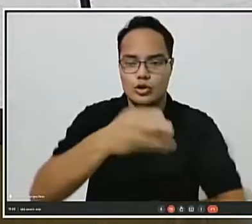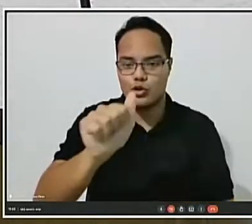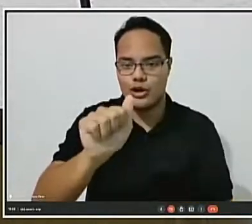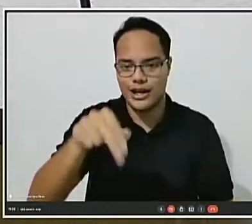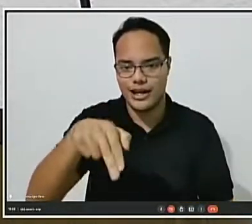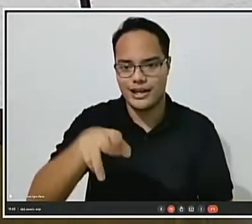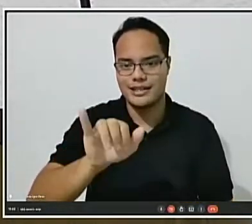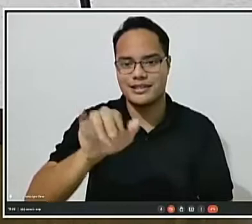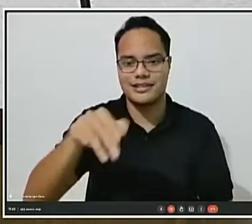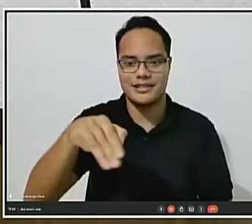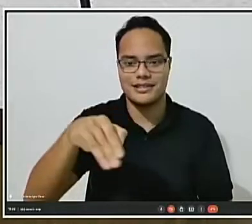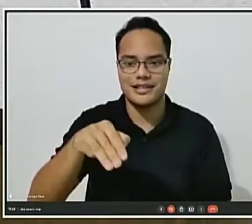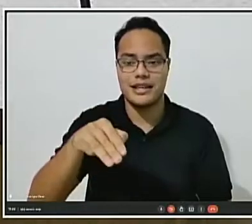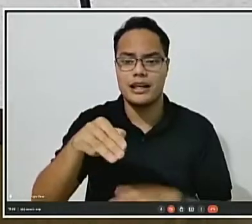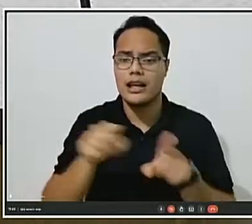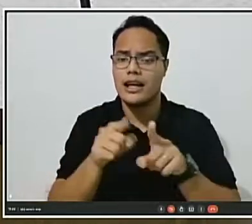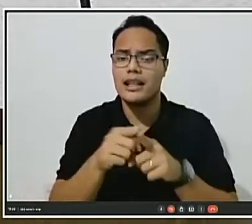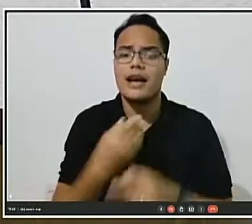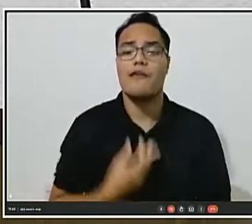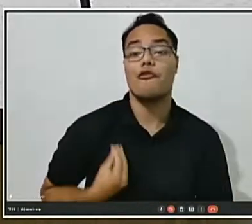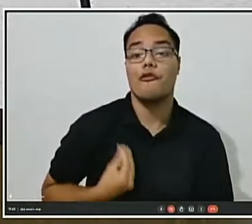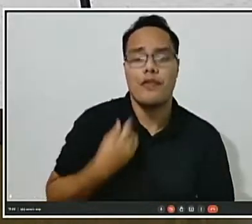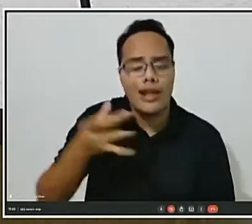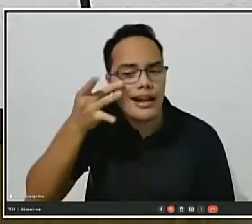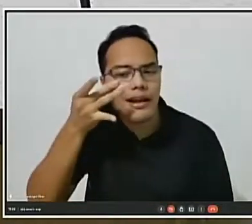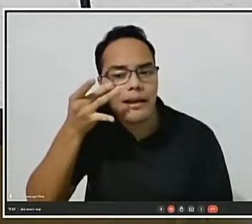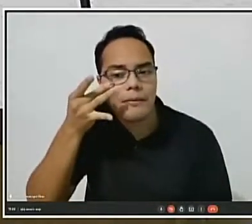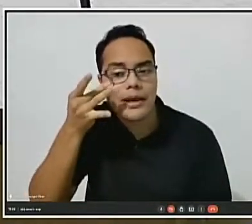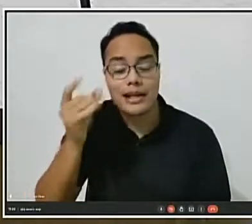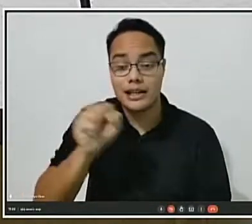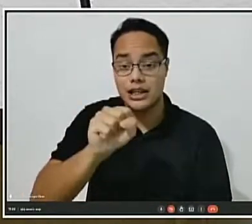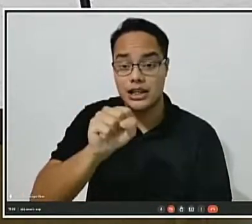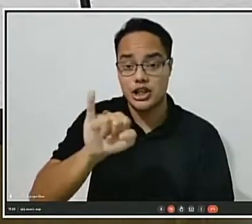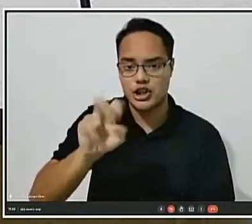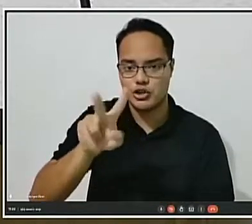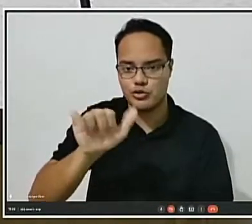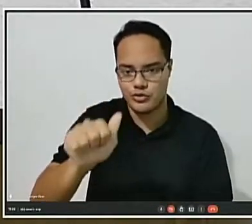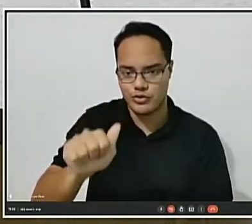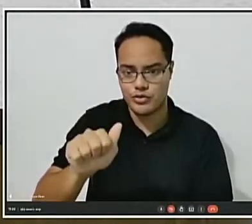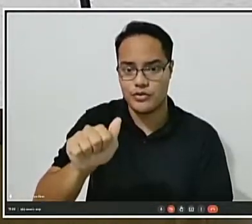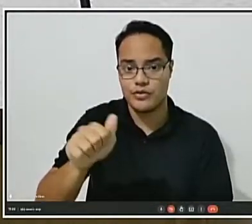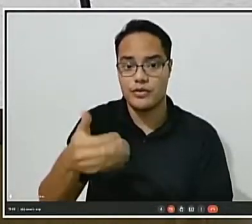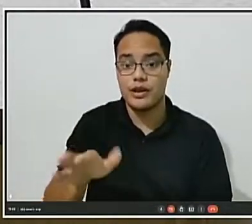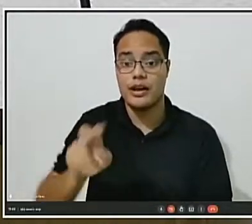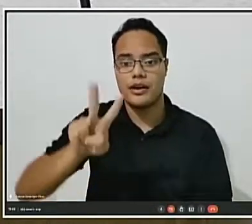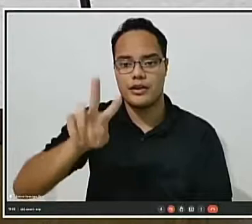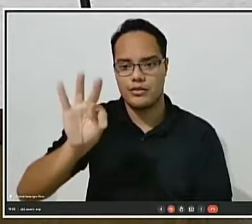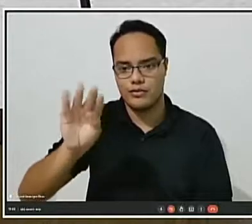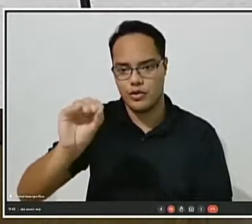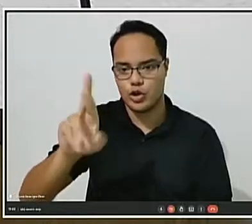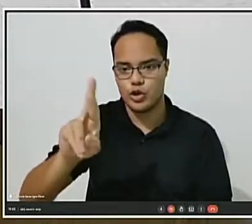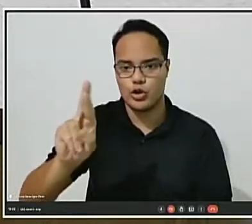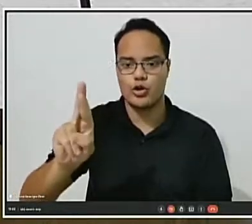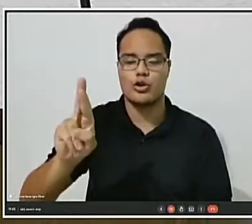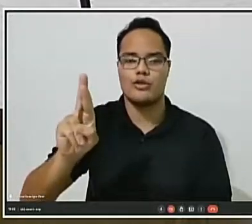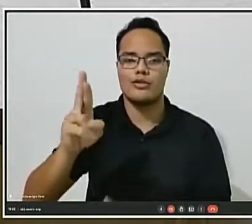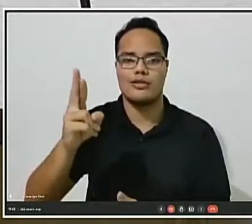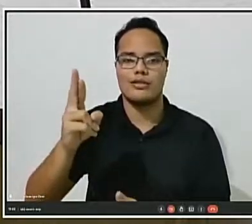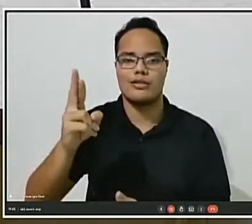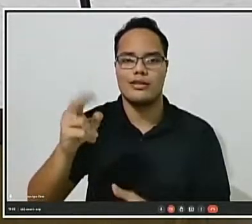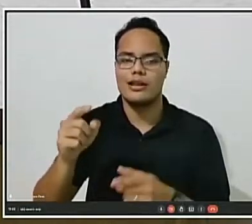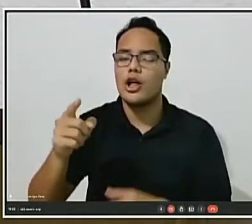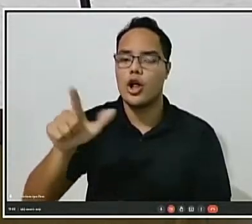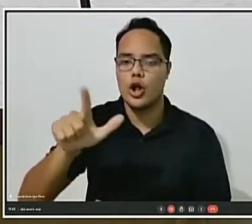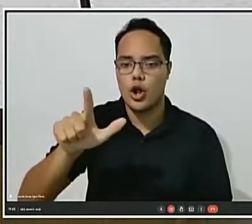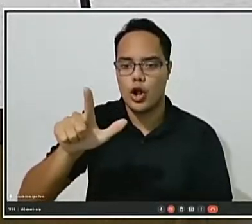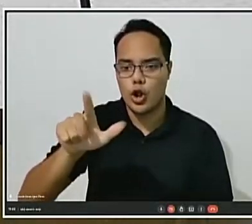Estavam presentes Silvia, Adrian, Marcon e seu filho, Vitor Marcon. Lourdes Nicolac, seu marido Luiz Antônio e o filho